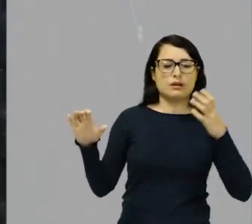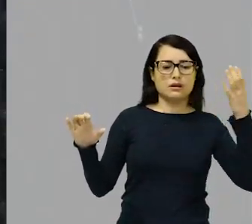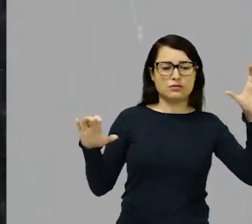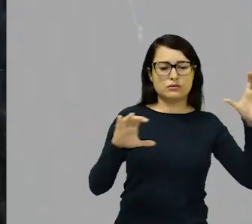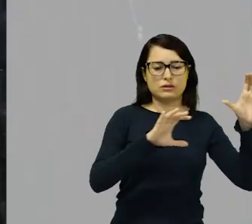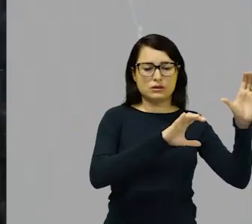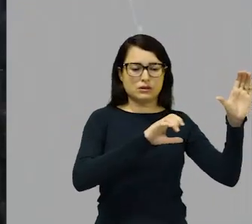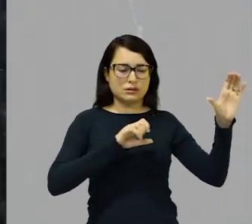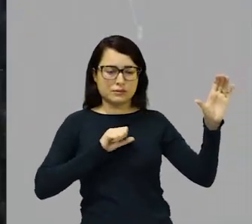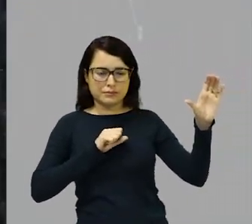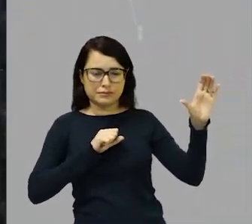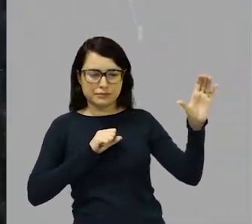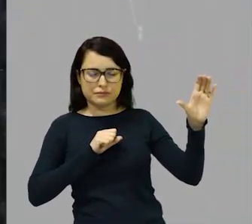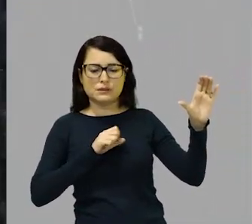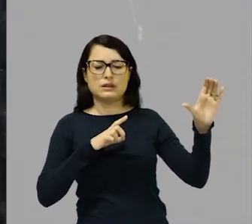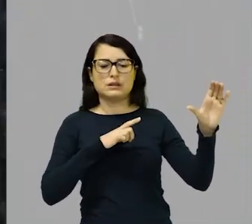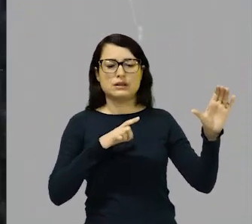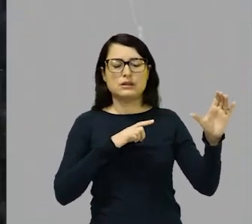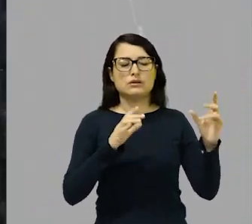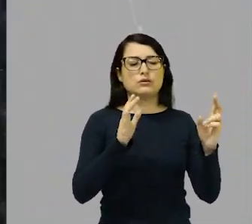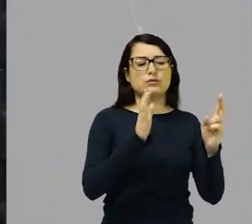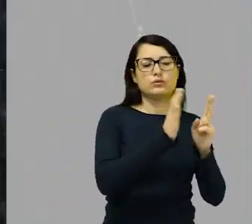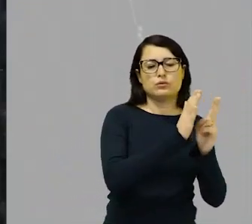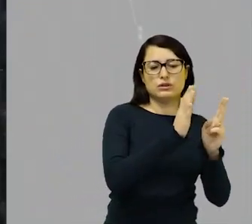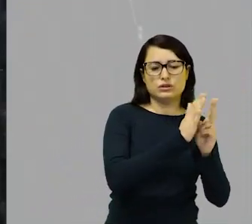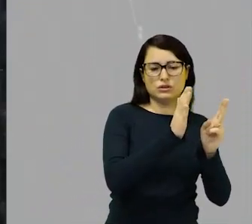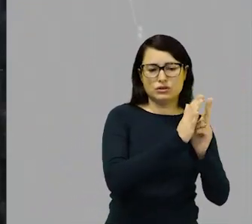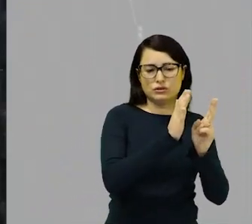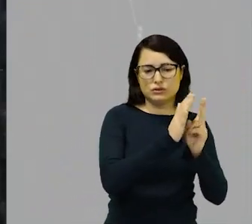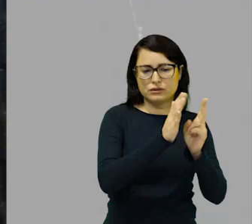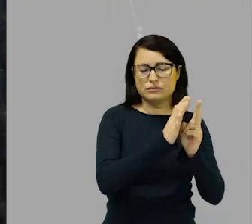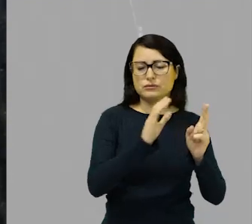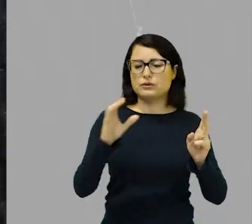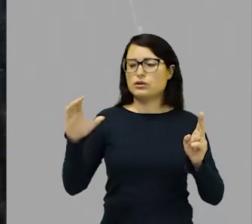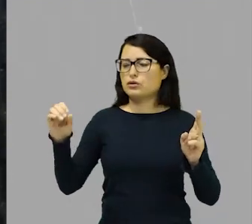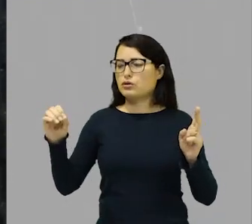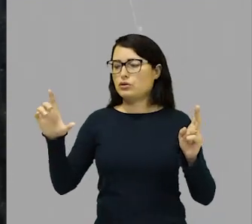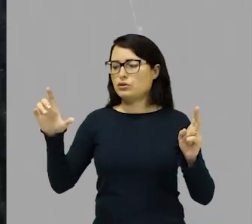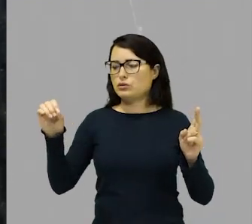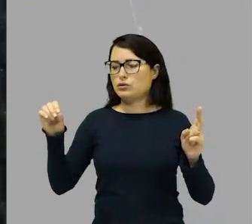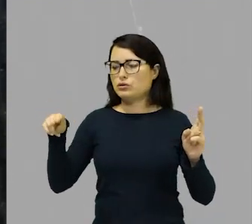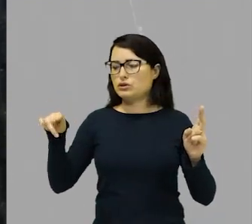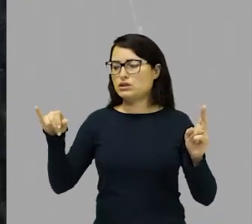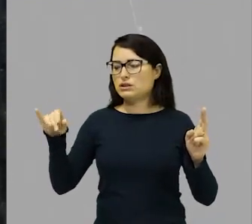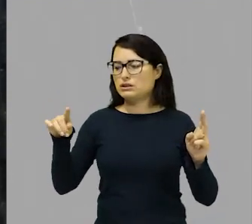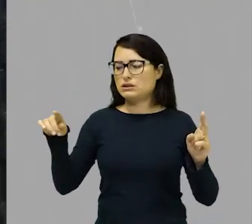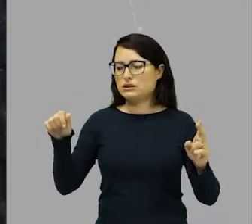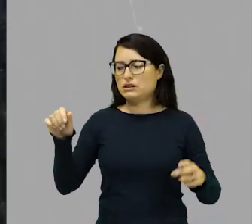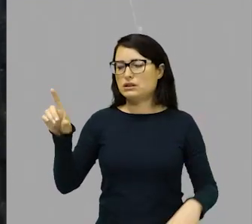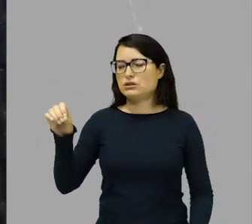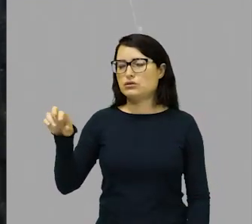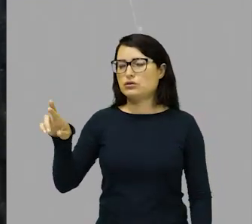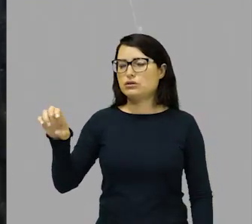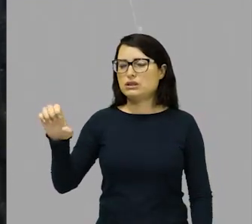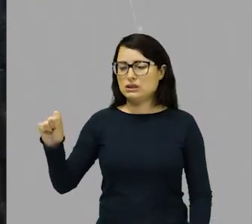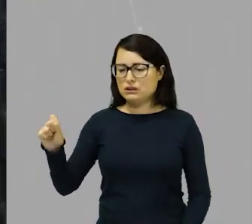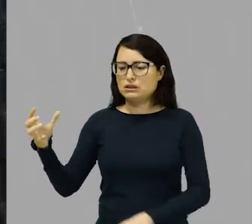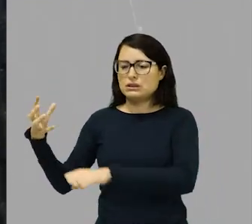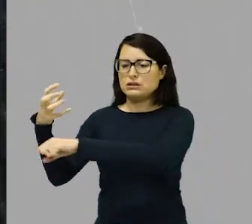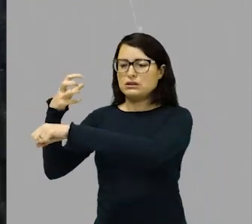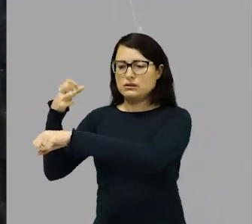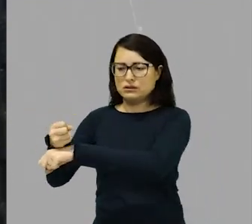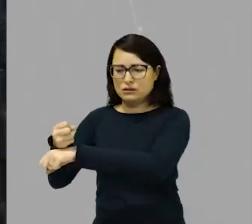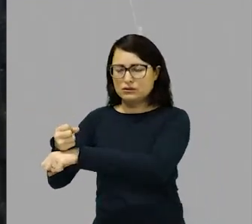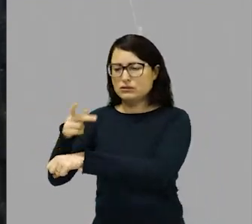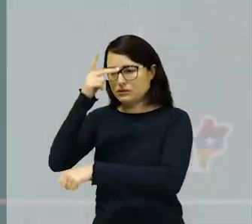acabaram adotando muitas práticas, valores e hábitos dos colonizadores. Até porque muitas vezes foram forçados, né? Não é porque eles quiseram